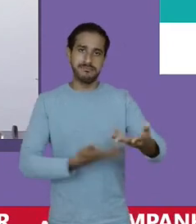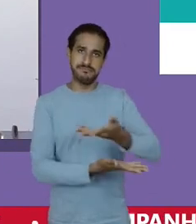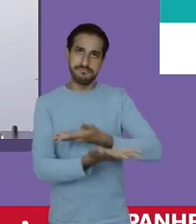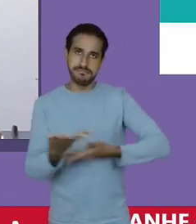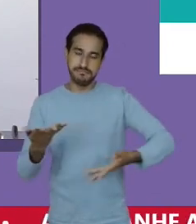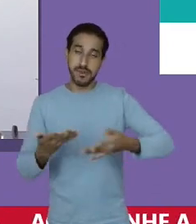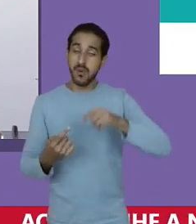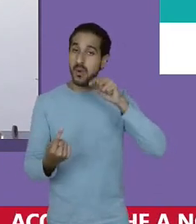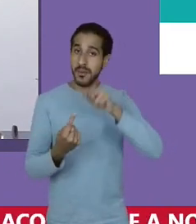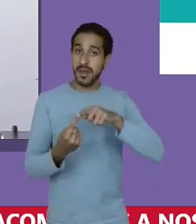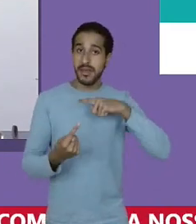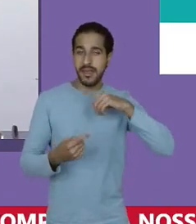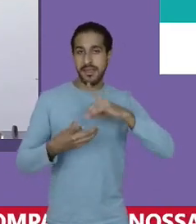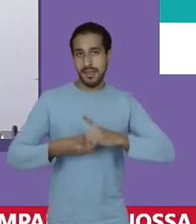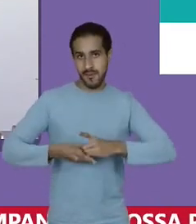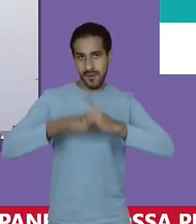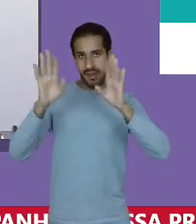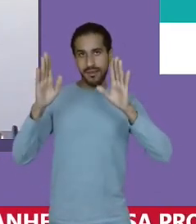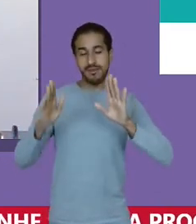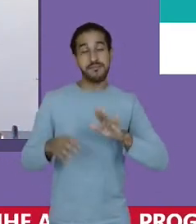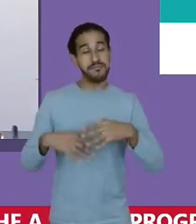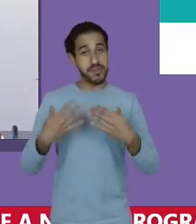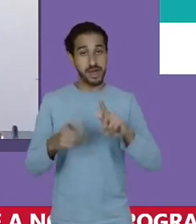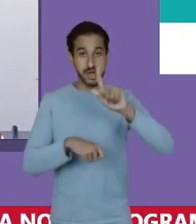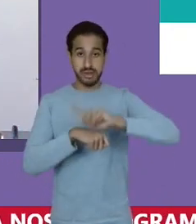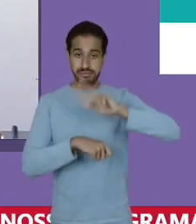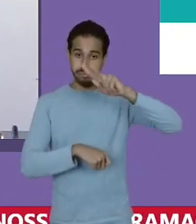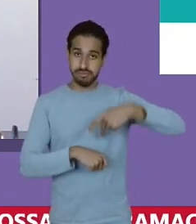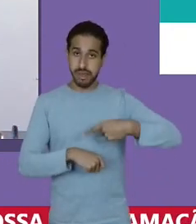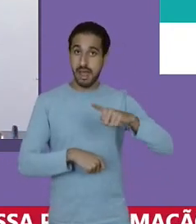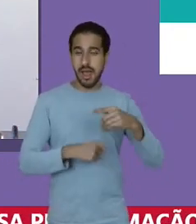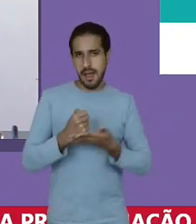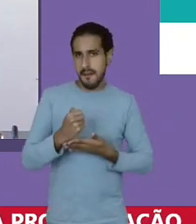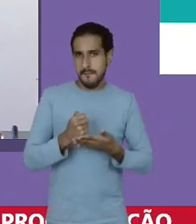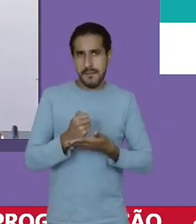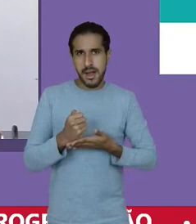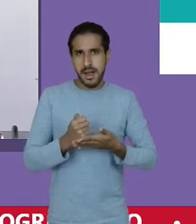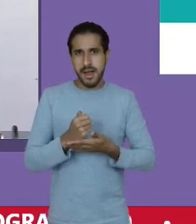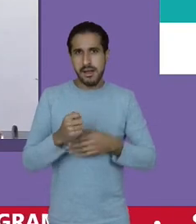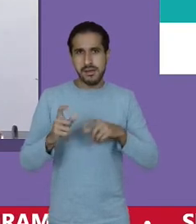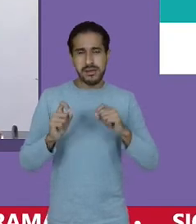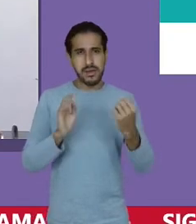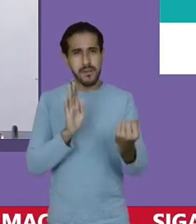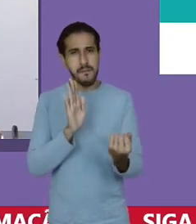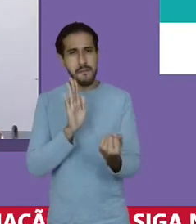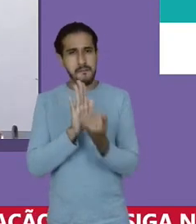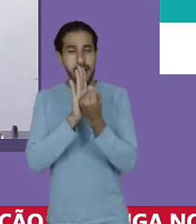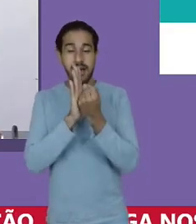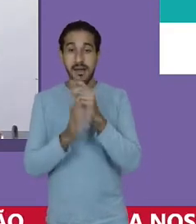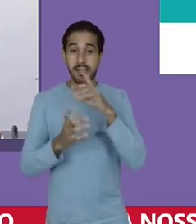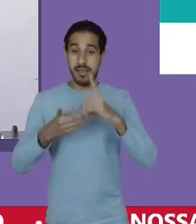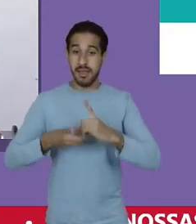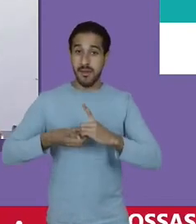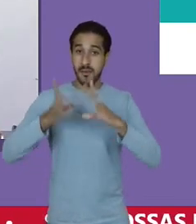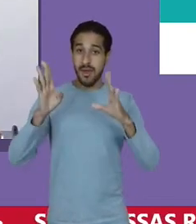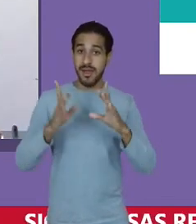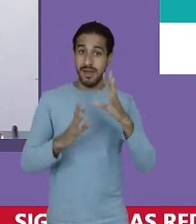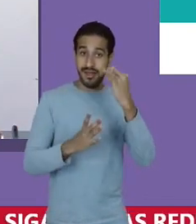compartilhado para que haja democracia. Então, a autogestão, ela é um princípio que ela imprime democracia